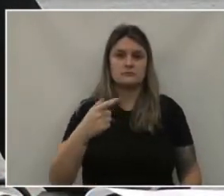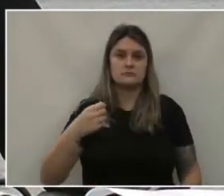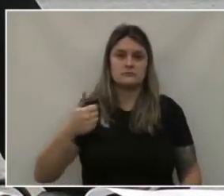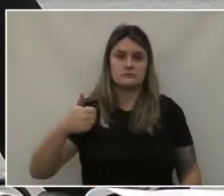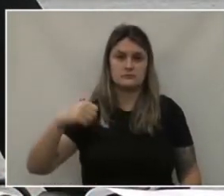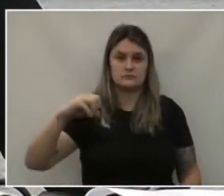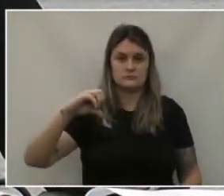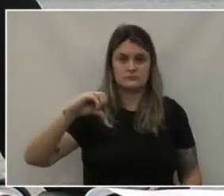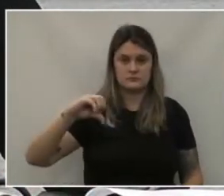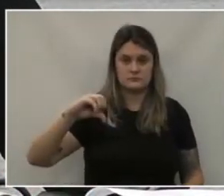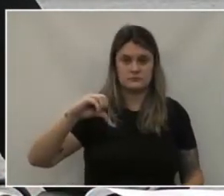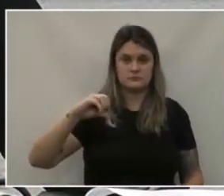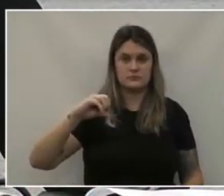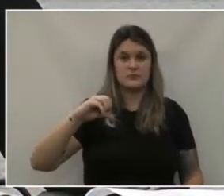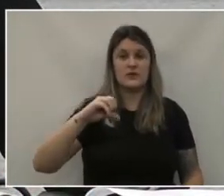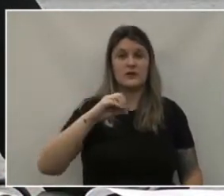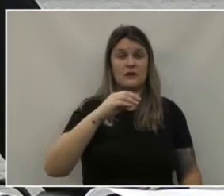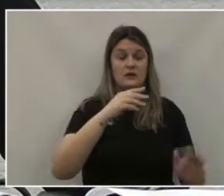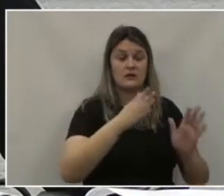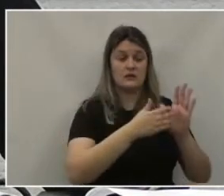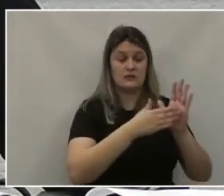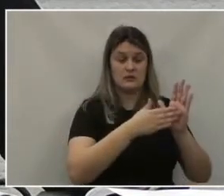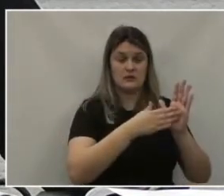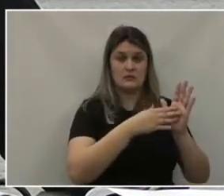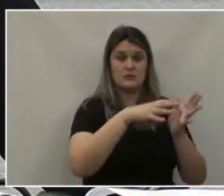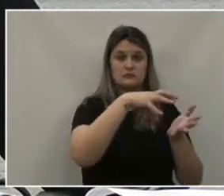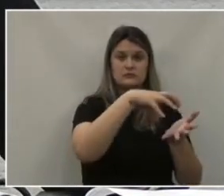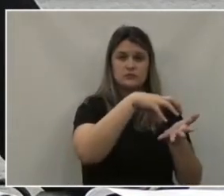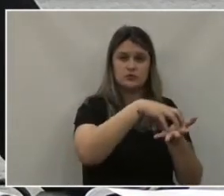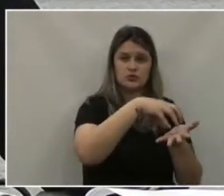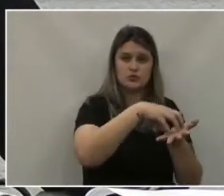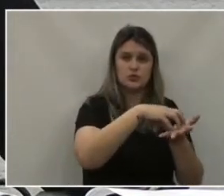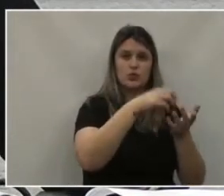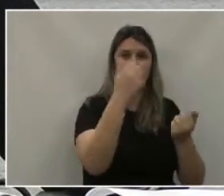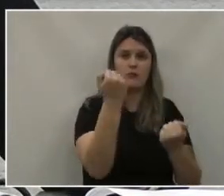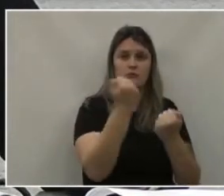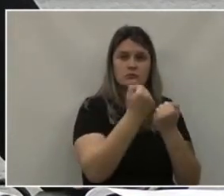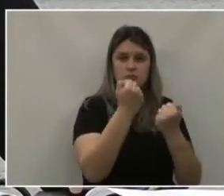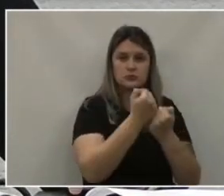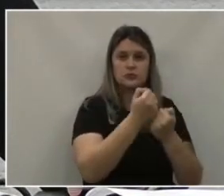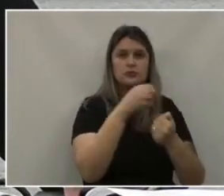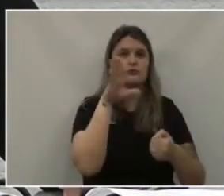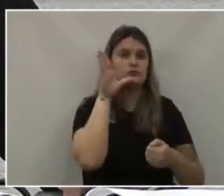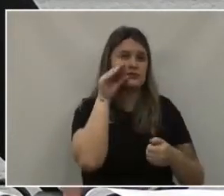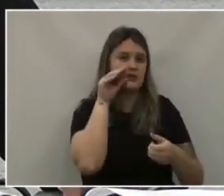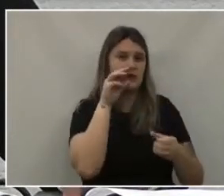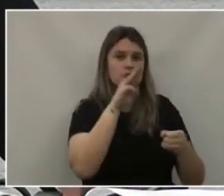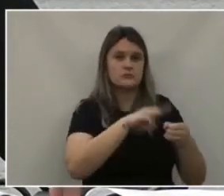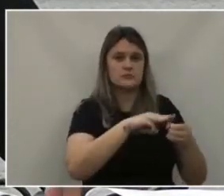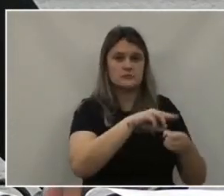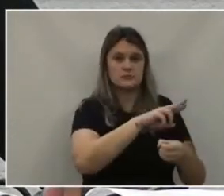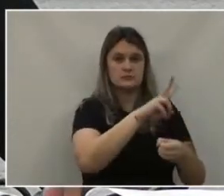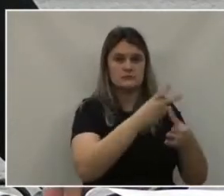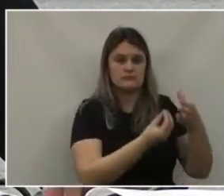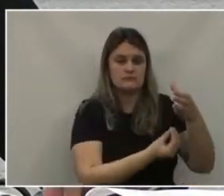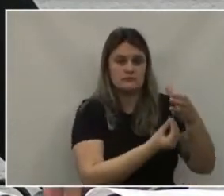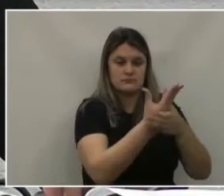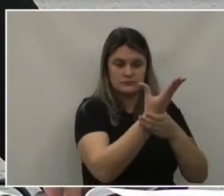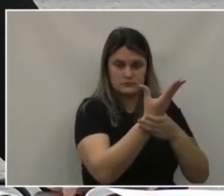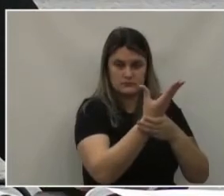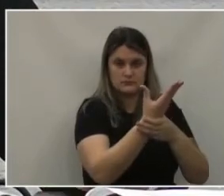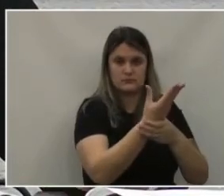34/2019. Dispõe sobre o Instituto de Assistência dos Servidores do Município de União da Vitória. Cria